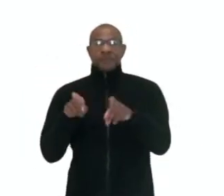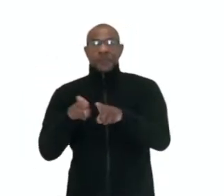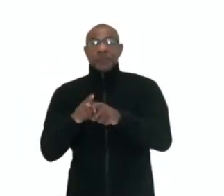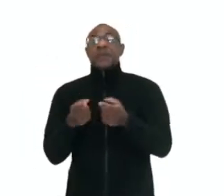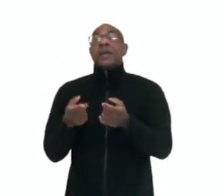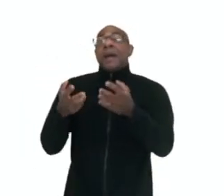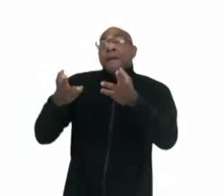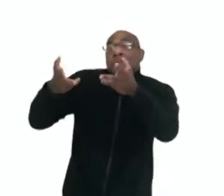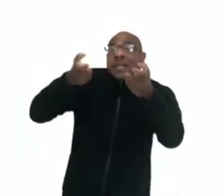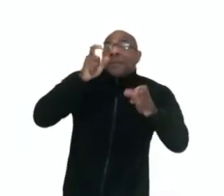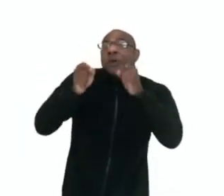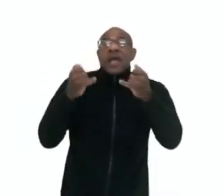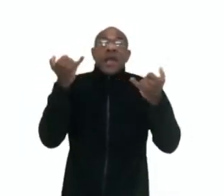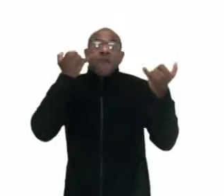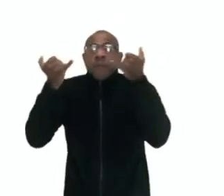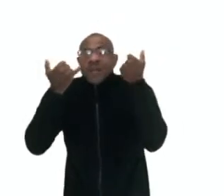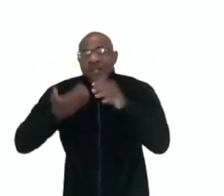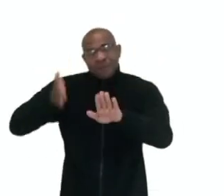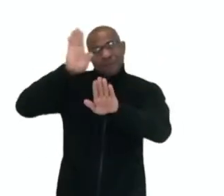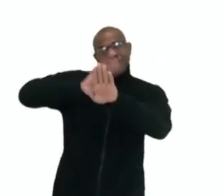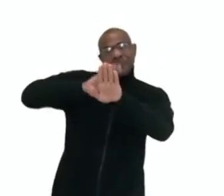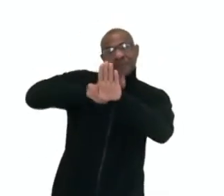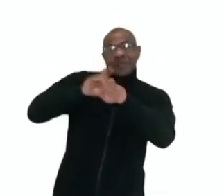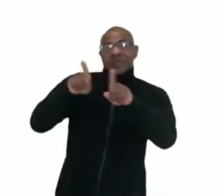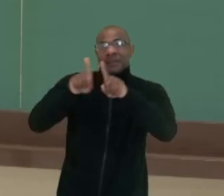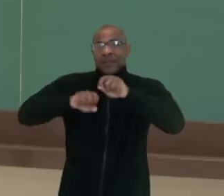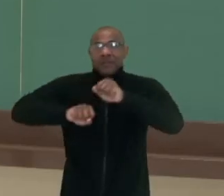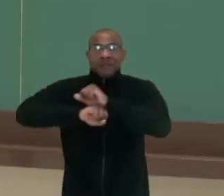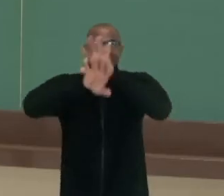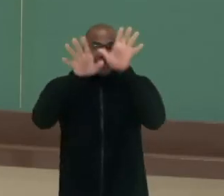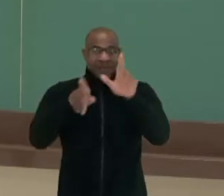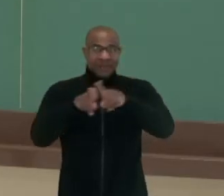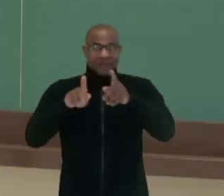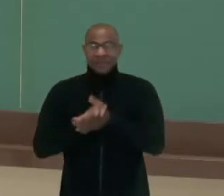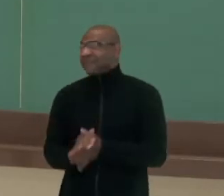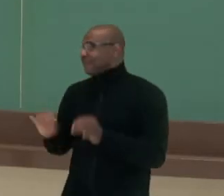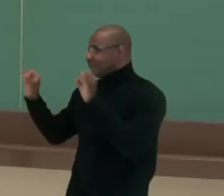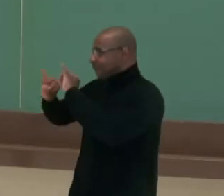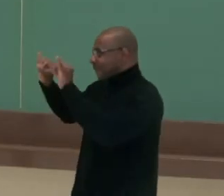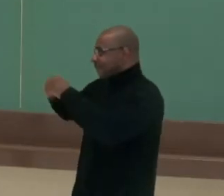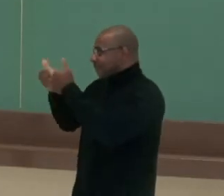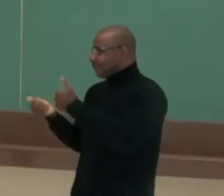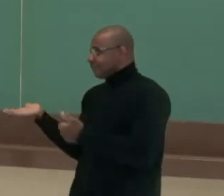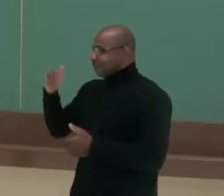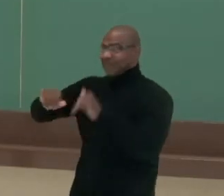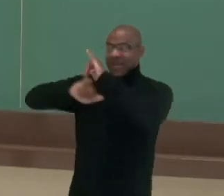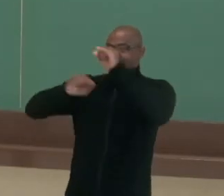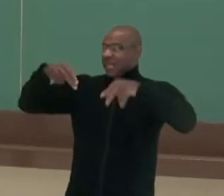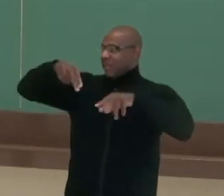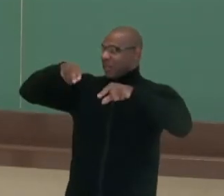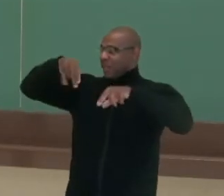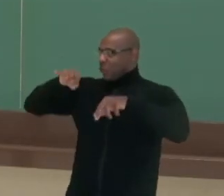Localizar informações implícitas e explícitas da notícia. Oi, Val, tudo certo? Vamos trabalhar uma notícia?